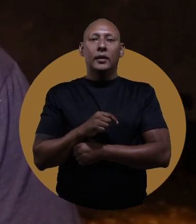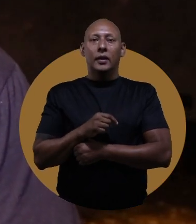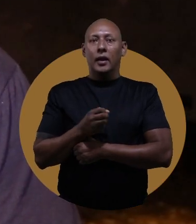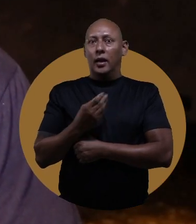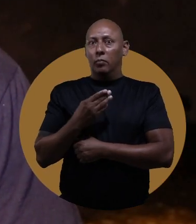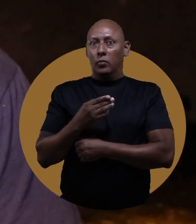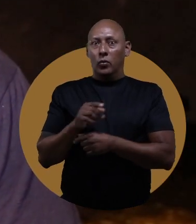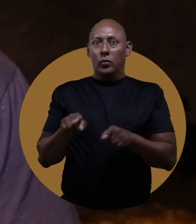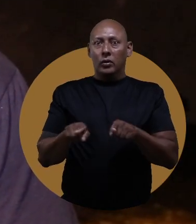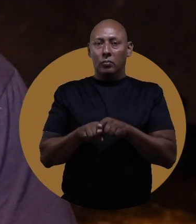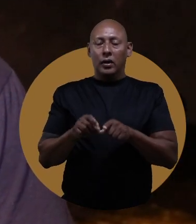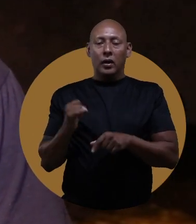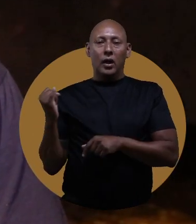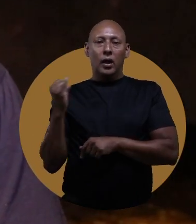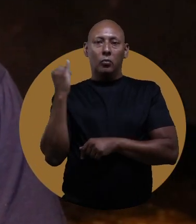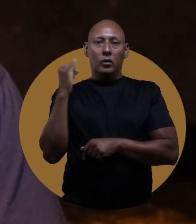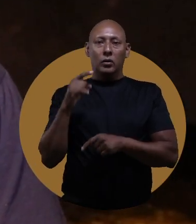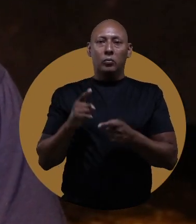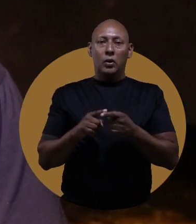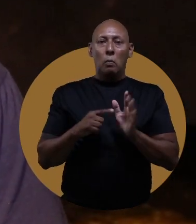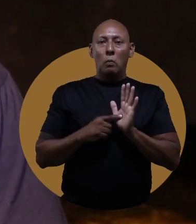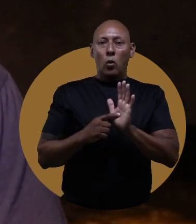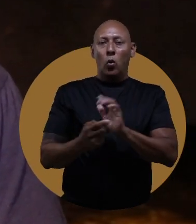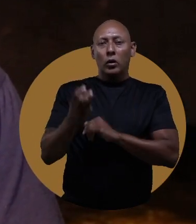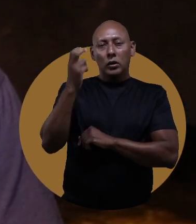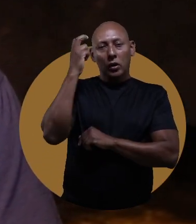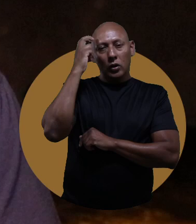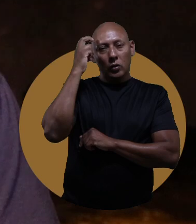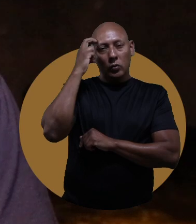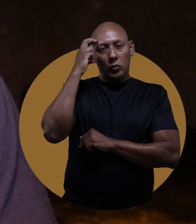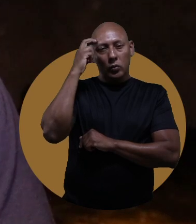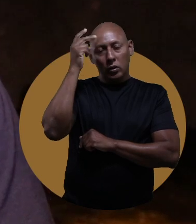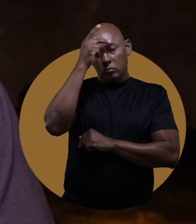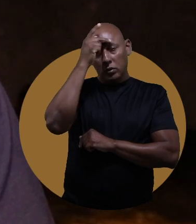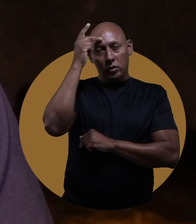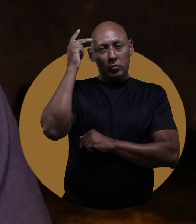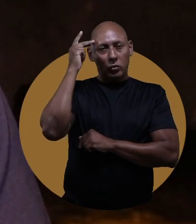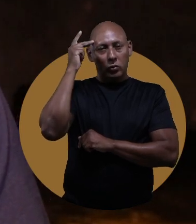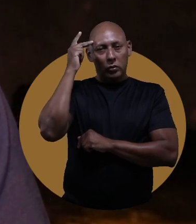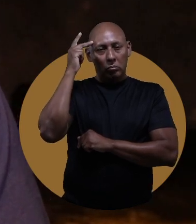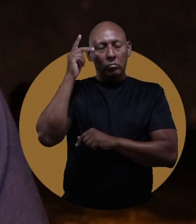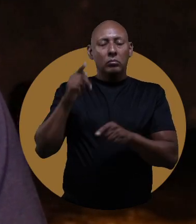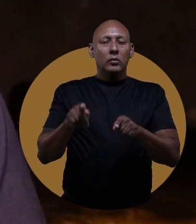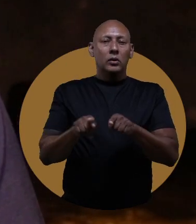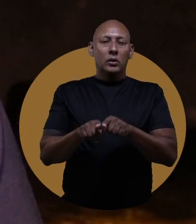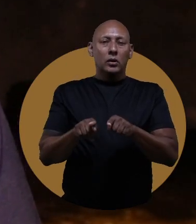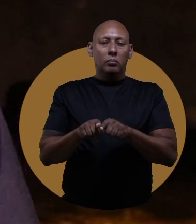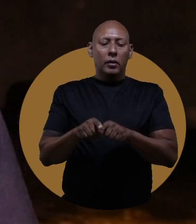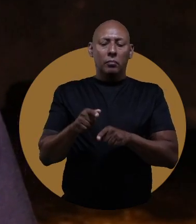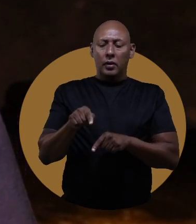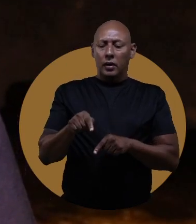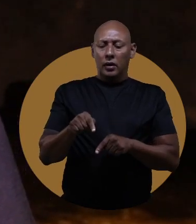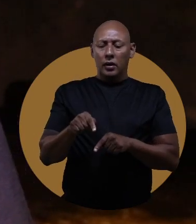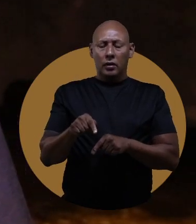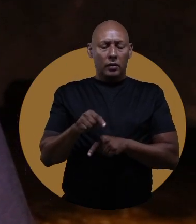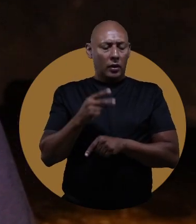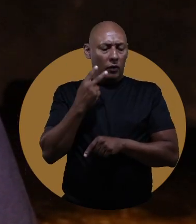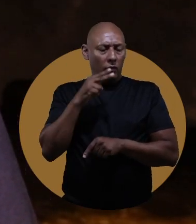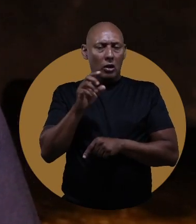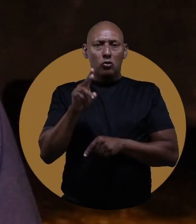um evento muito importante, que ele fomenta a cultura, que ele traz a cultura para as pessoas. Além do que as pessoas estão acostumadas a